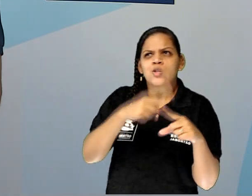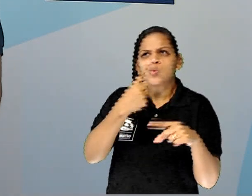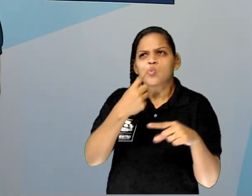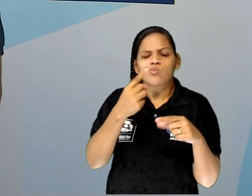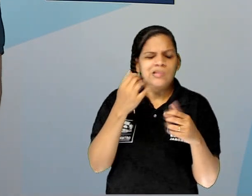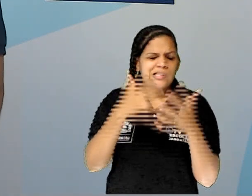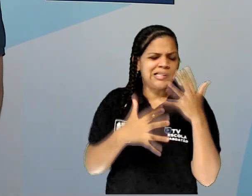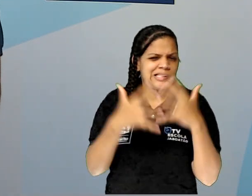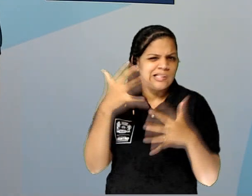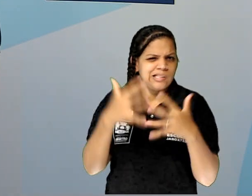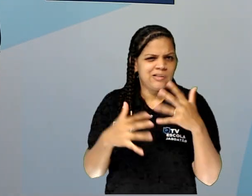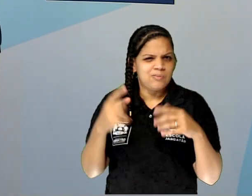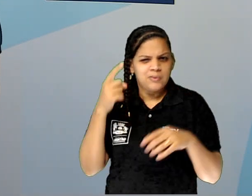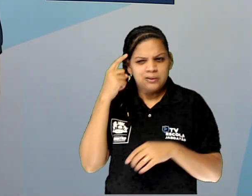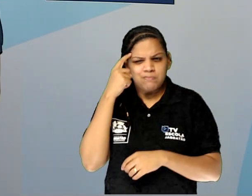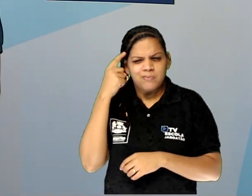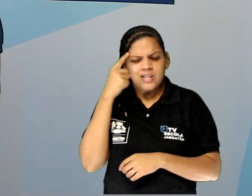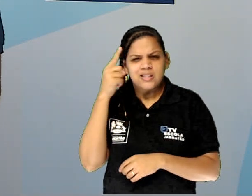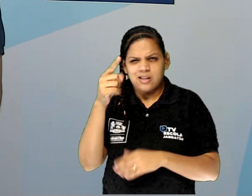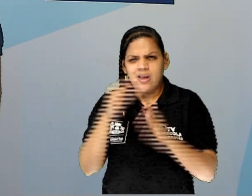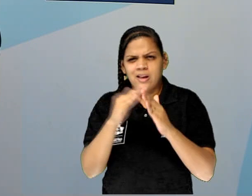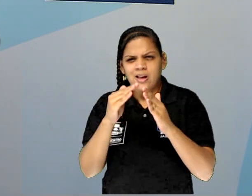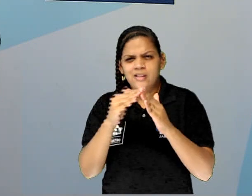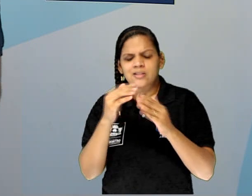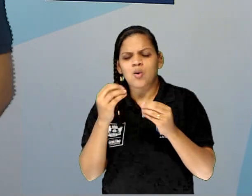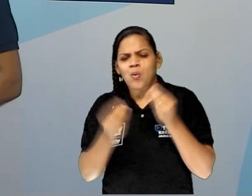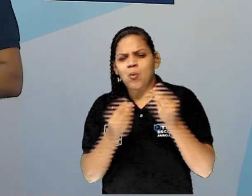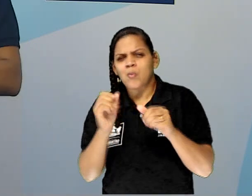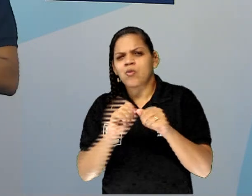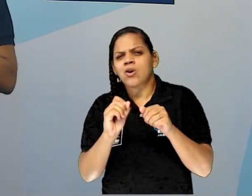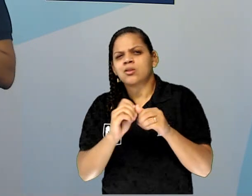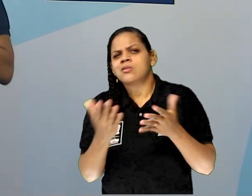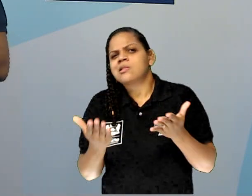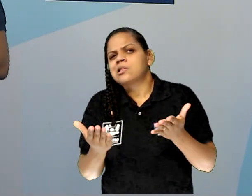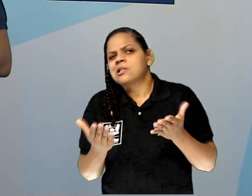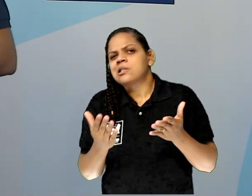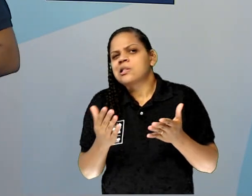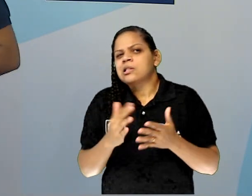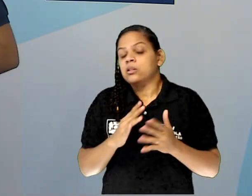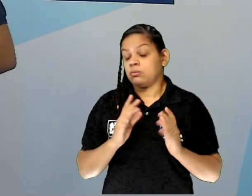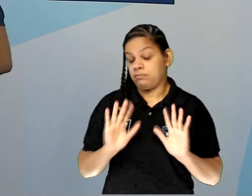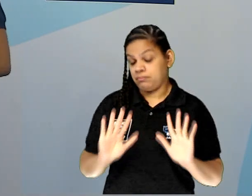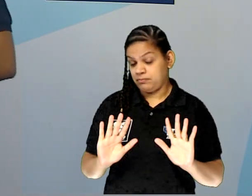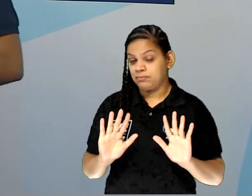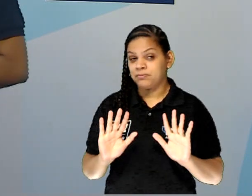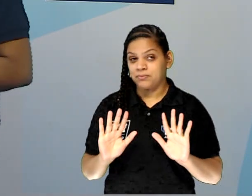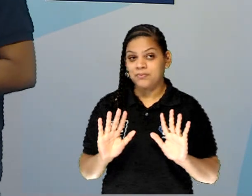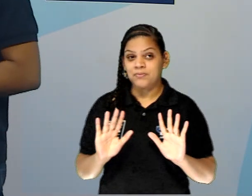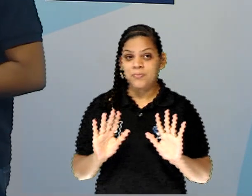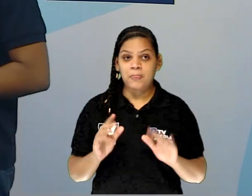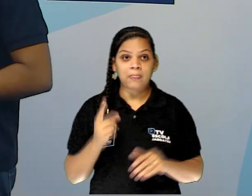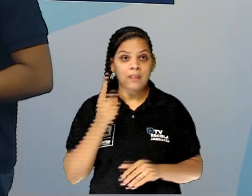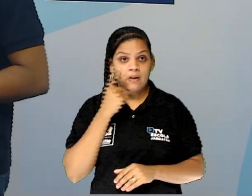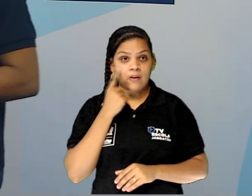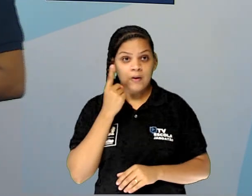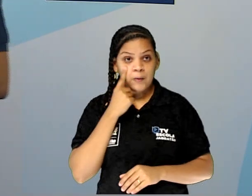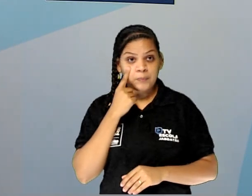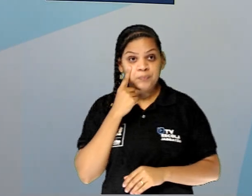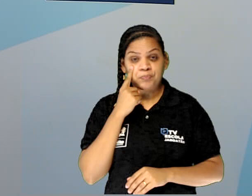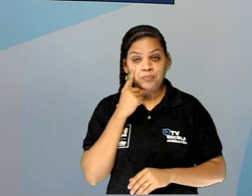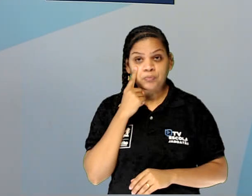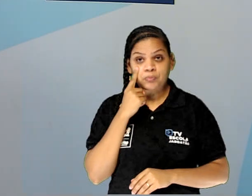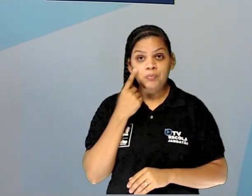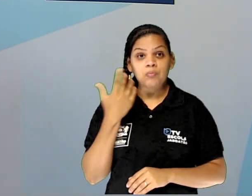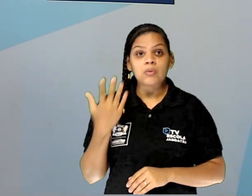mais complicada. Pensem aí em casa. Como é que eu faço essa? Gente, essa daí, vejam, ela é